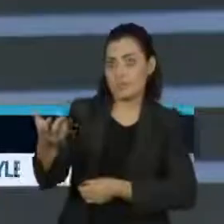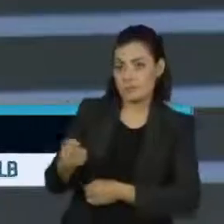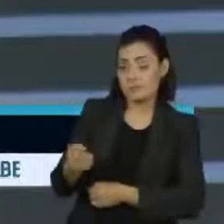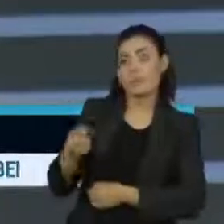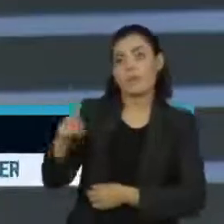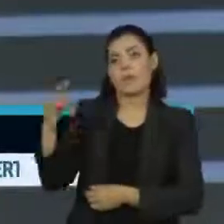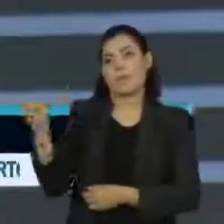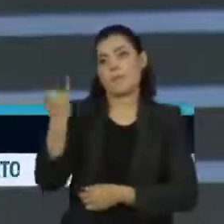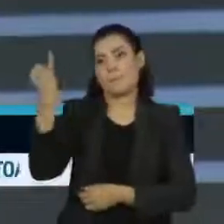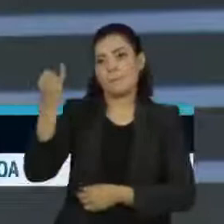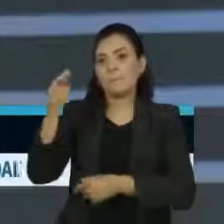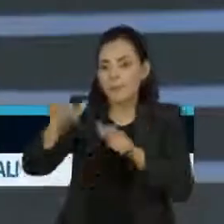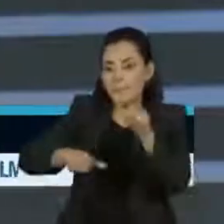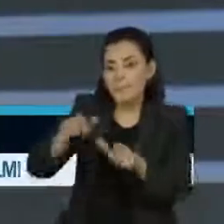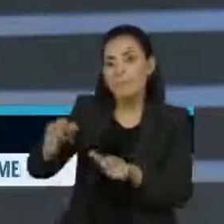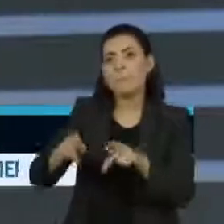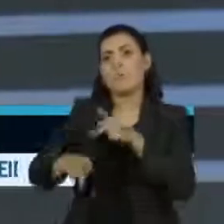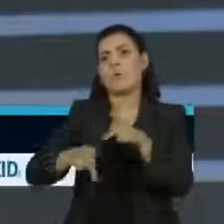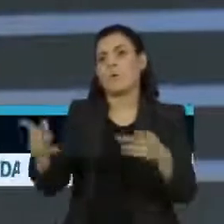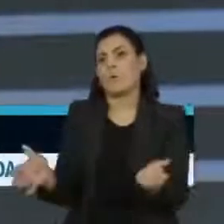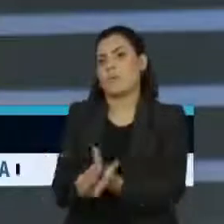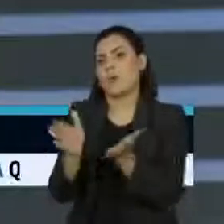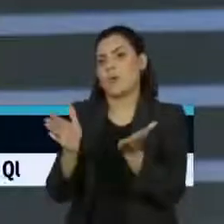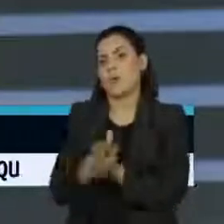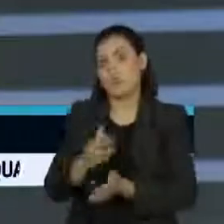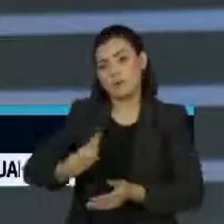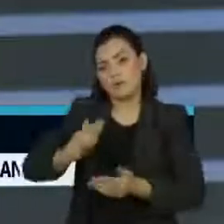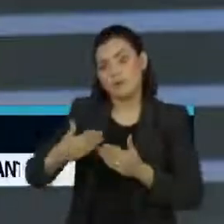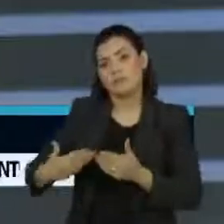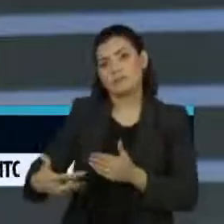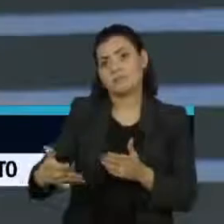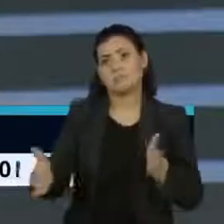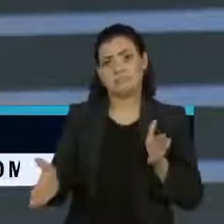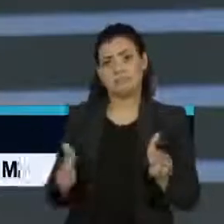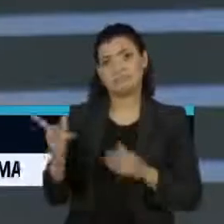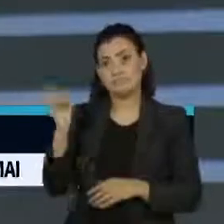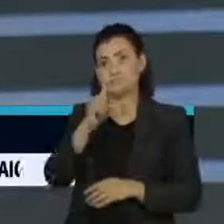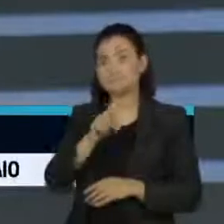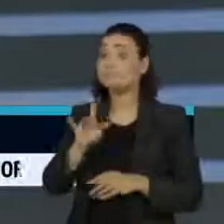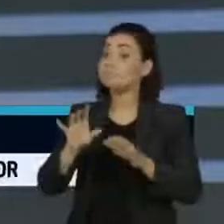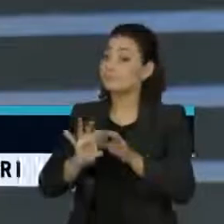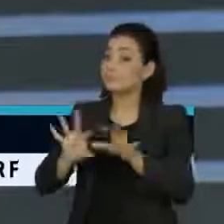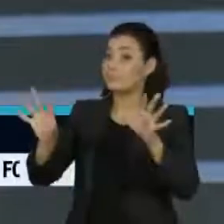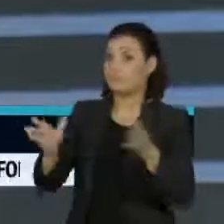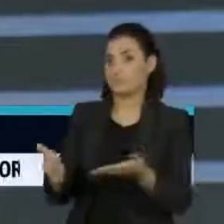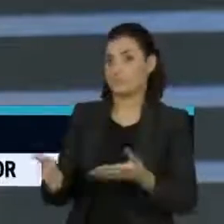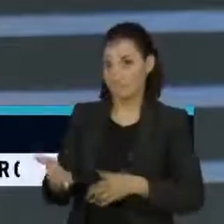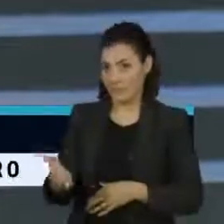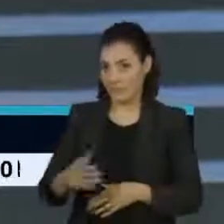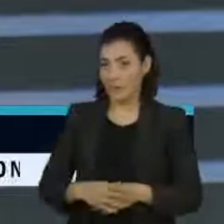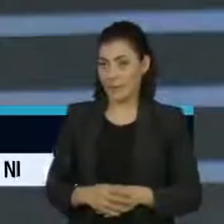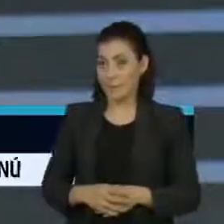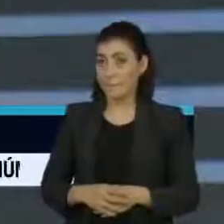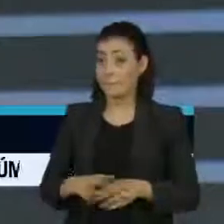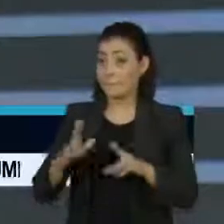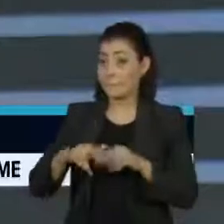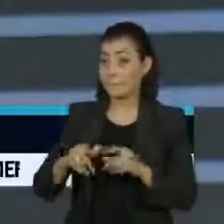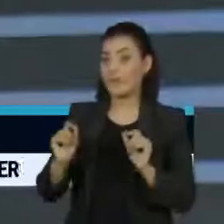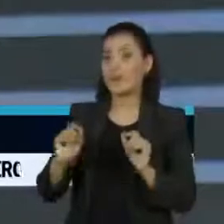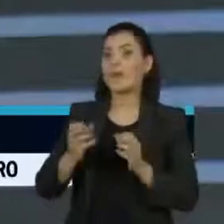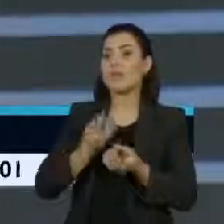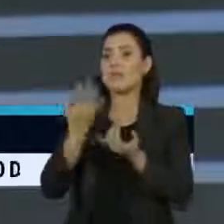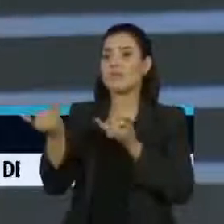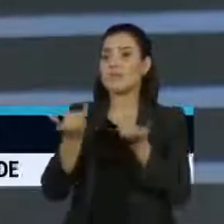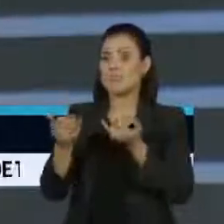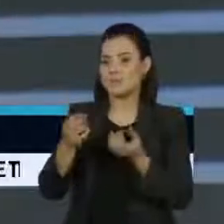a sobrevivência, para a pessoa tocar a vida nesse período, foi utilizado indevidamente. E a base de dados hoje que